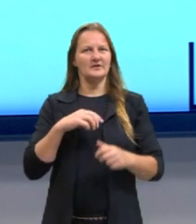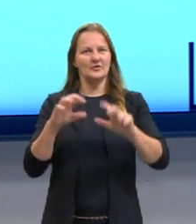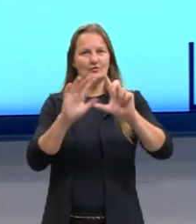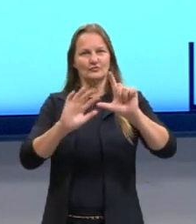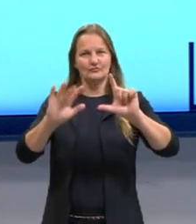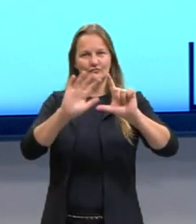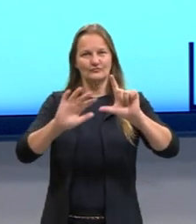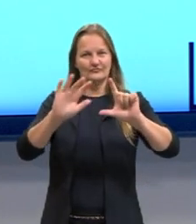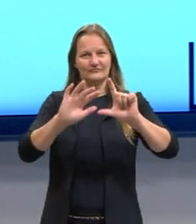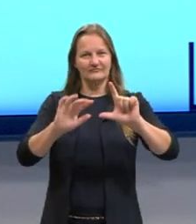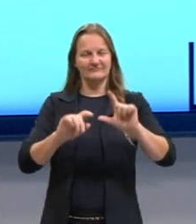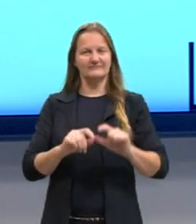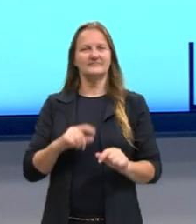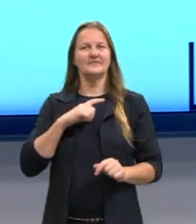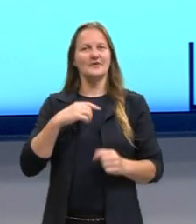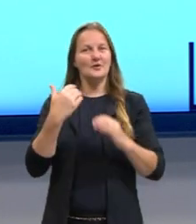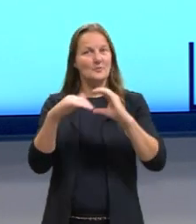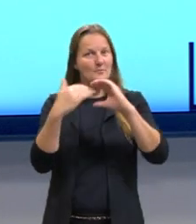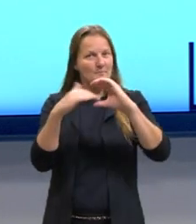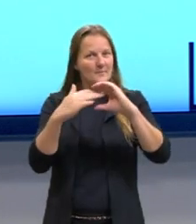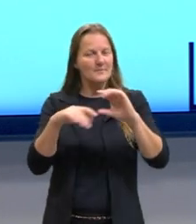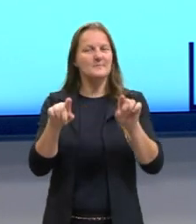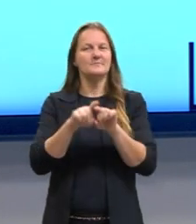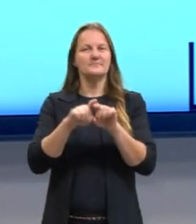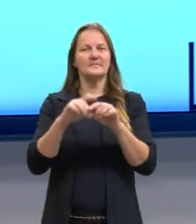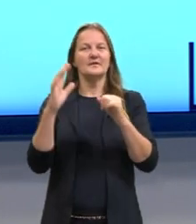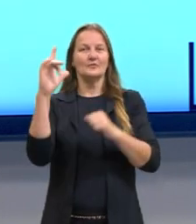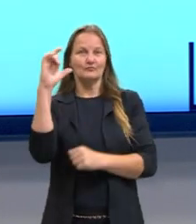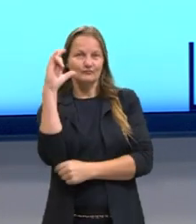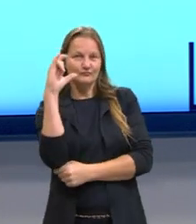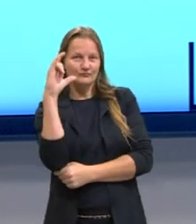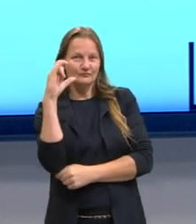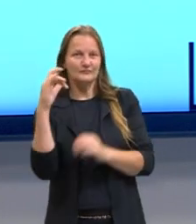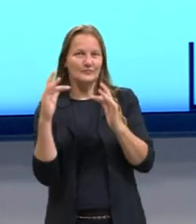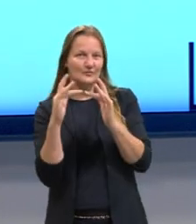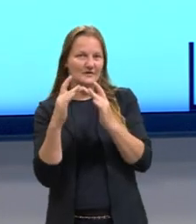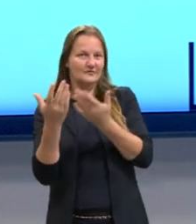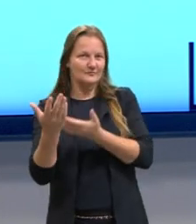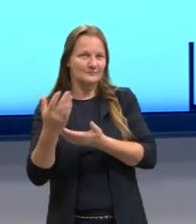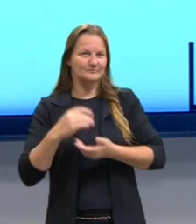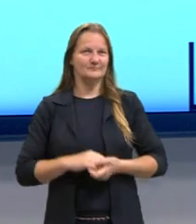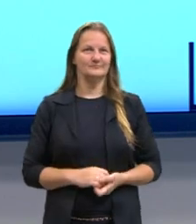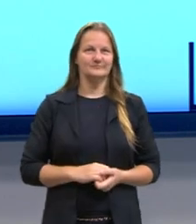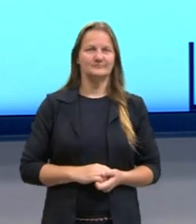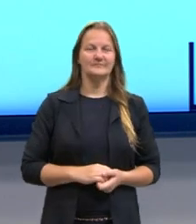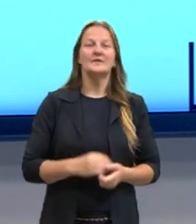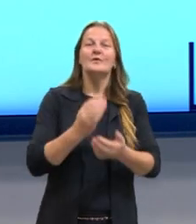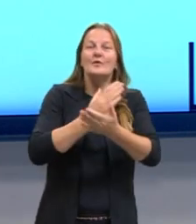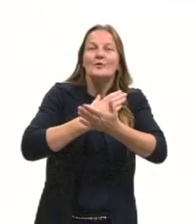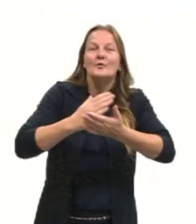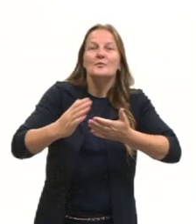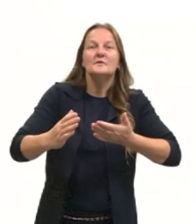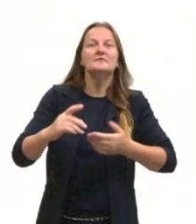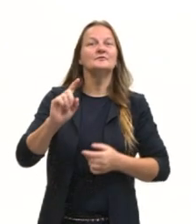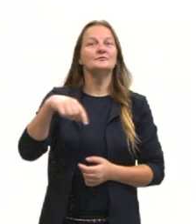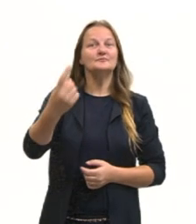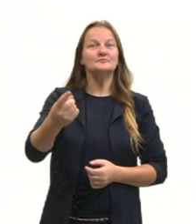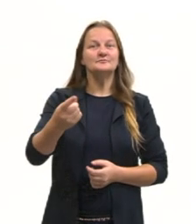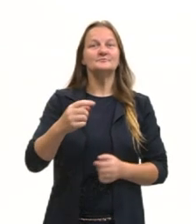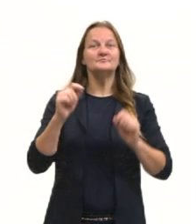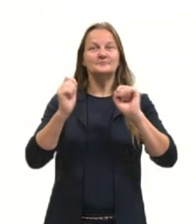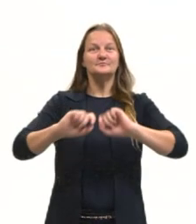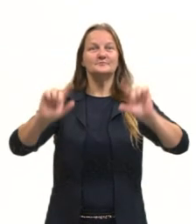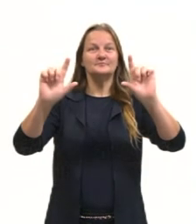aqui no canto, meu e-mail e também meu Instagram, ok? Então, começando, vamos passar para o primeiro